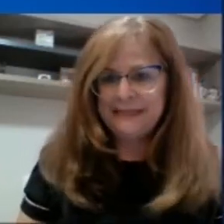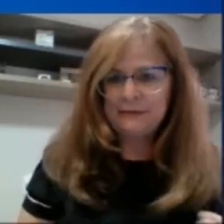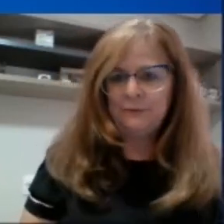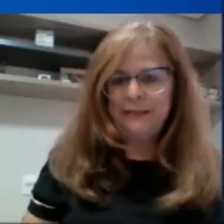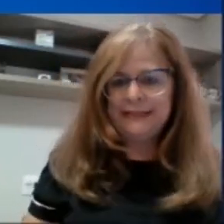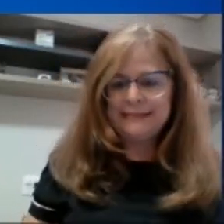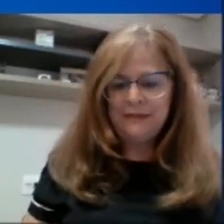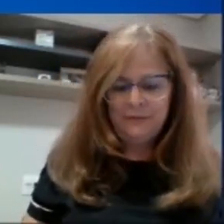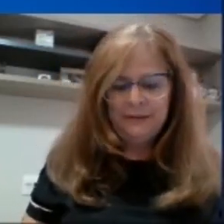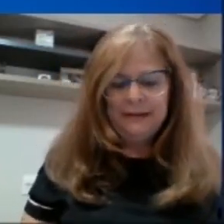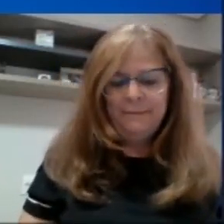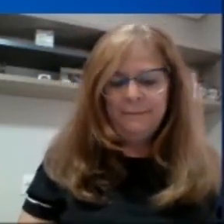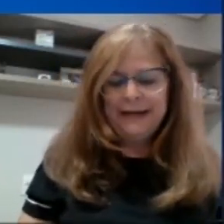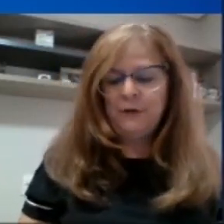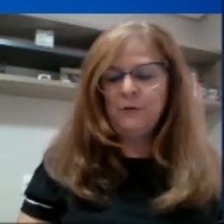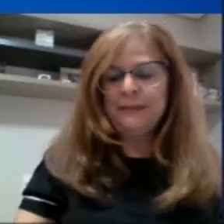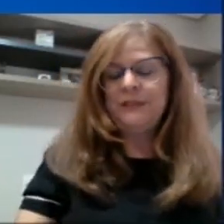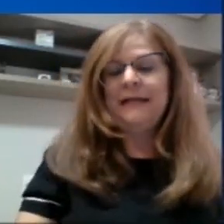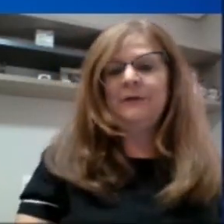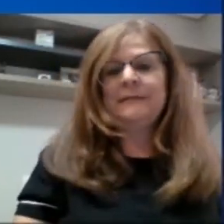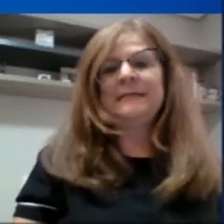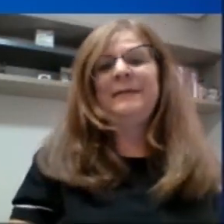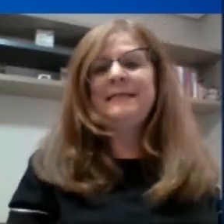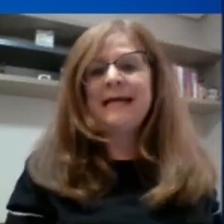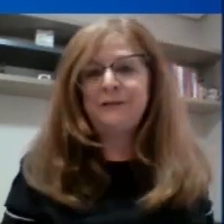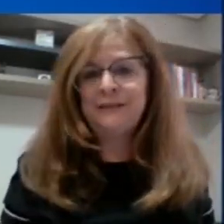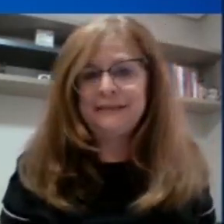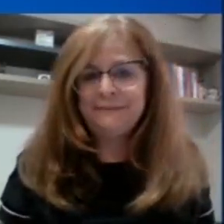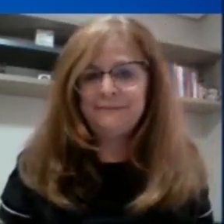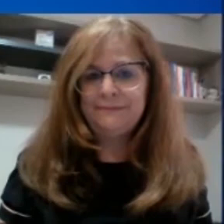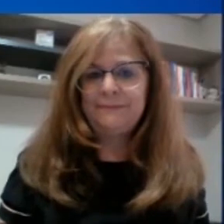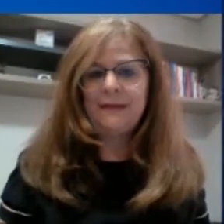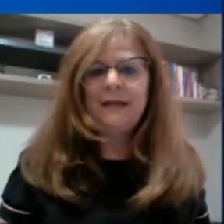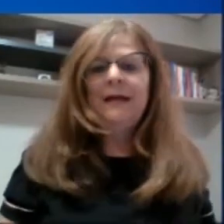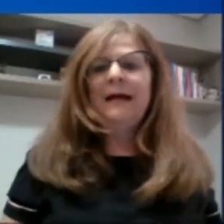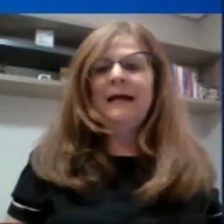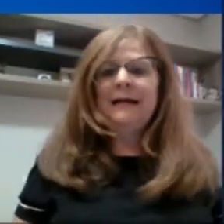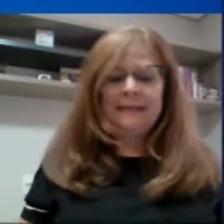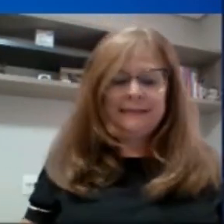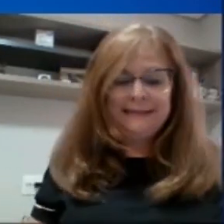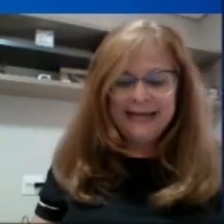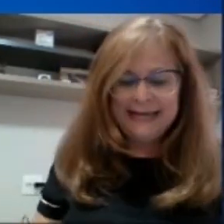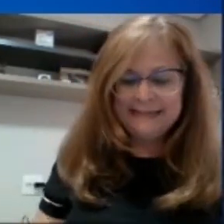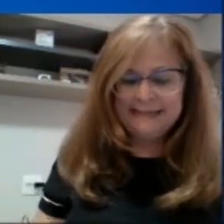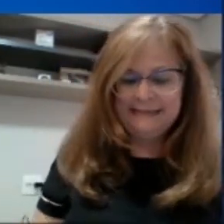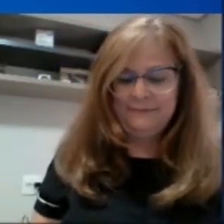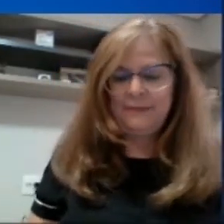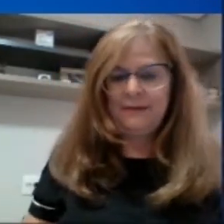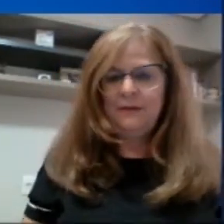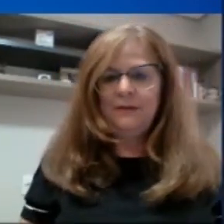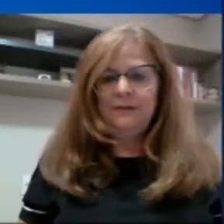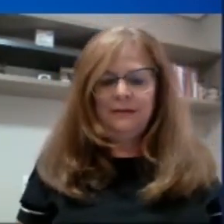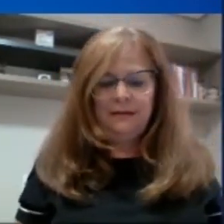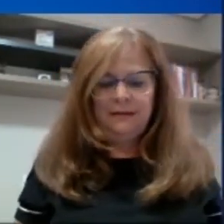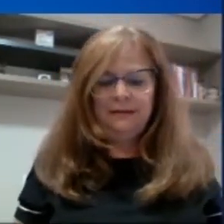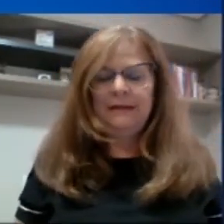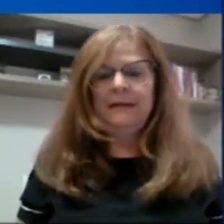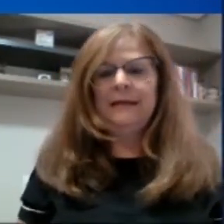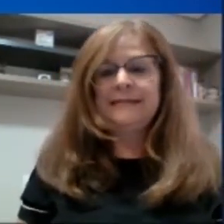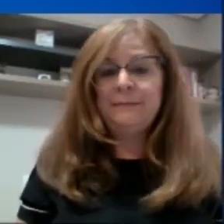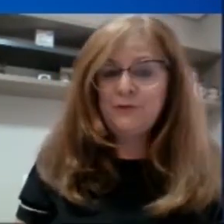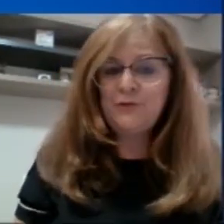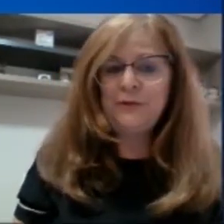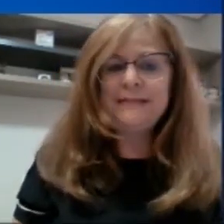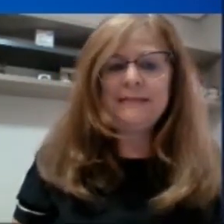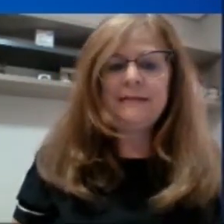precisamos dessa comunicação para compartilhar nossas mensagens, as ideias,